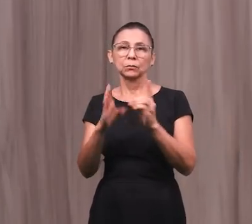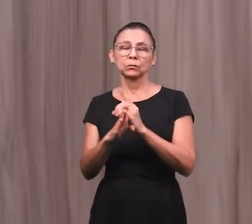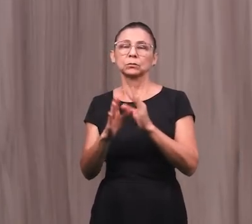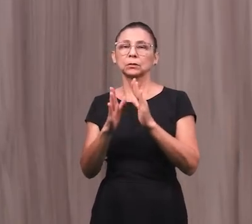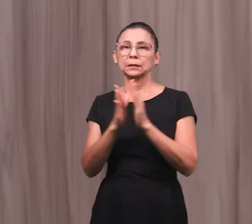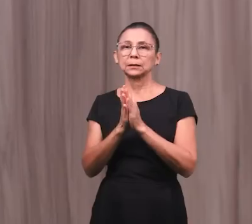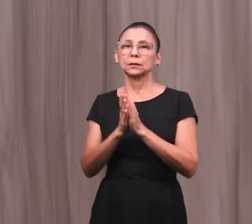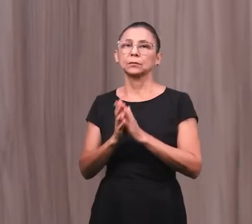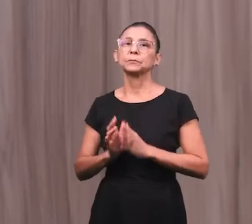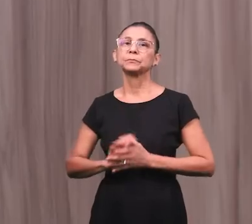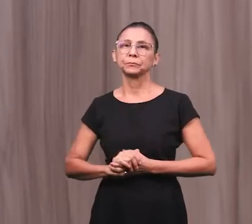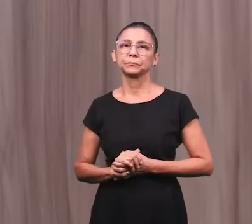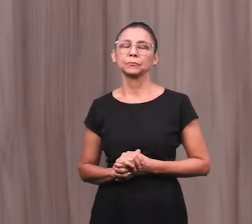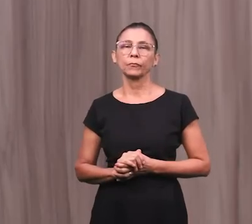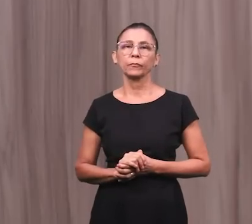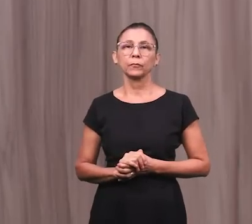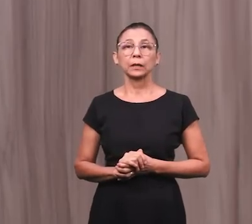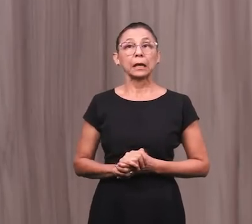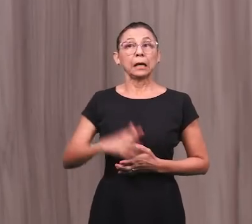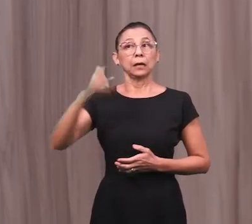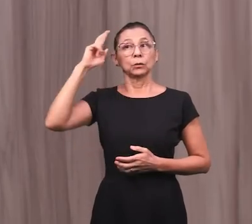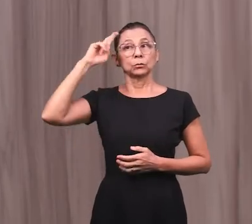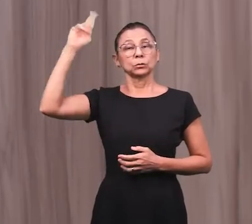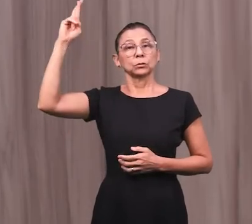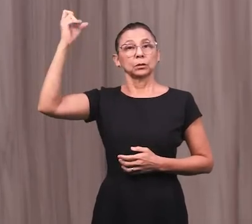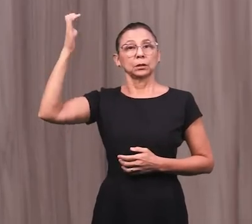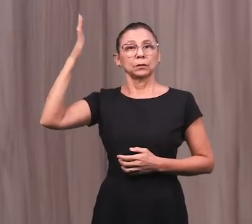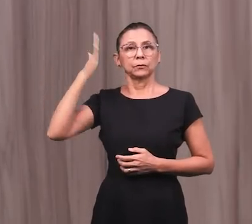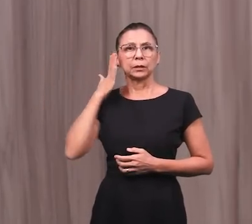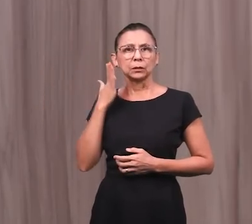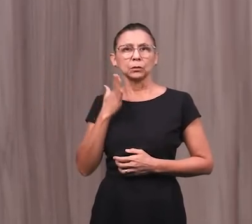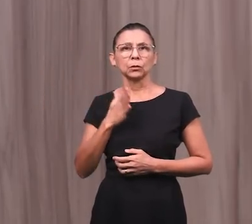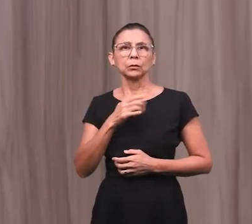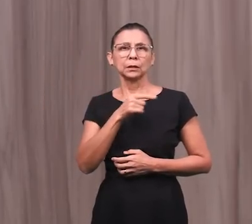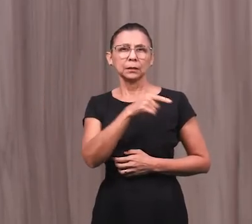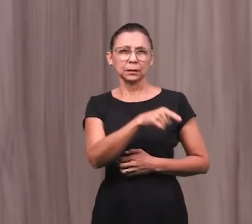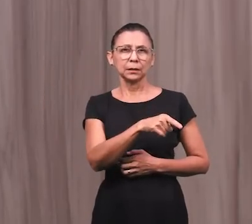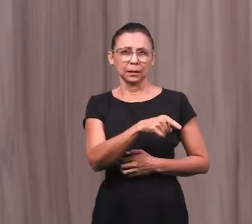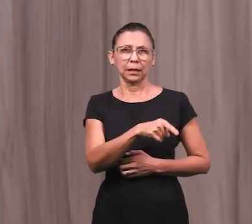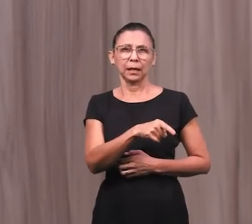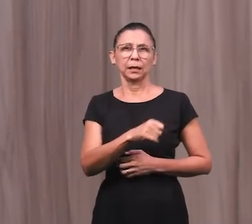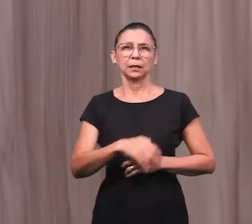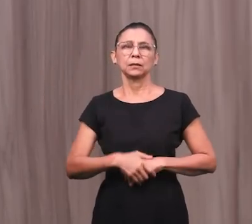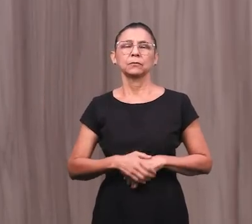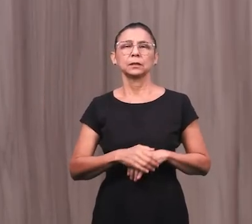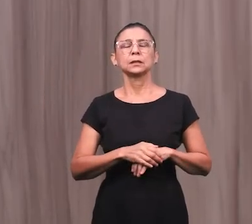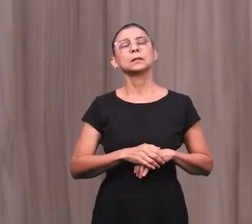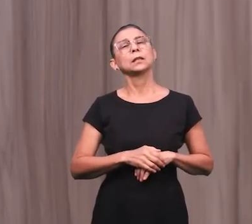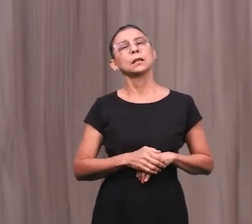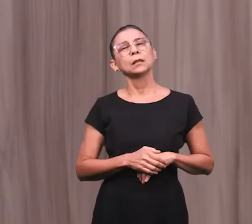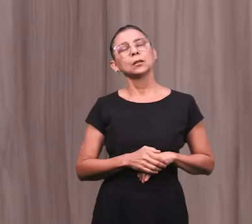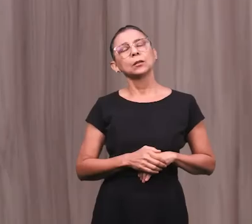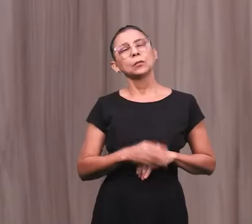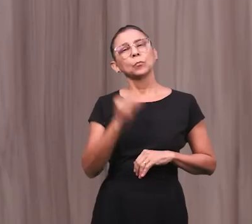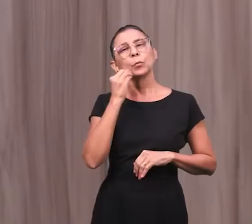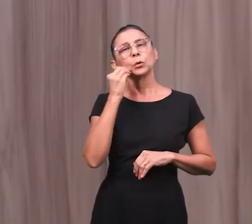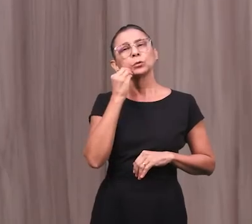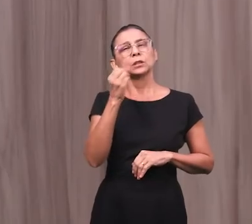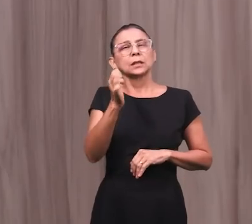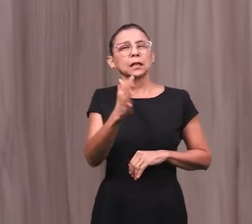Senhor Deus revelou que abrirá para ele um novo negócio que suprirá toda a sua